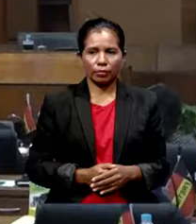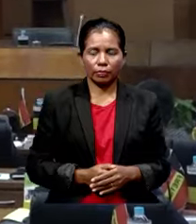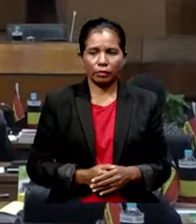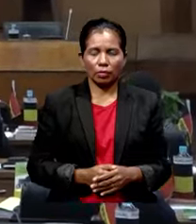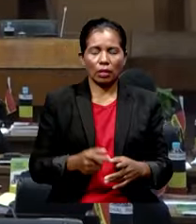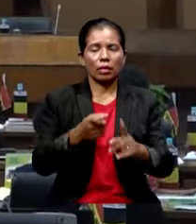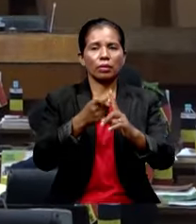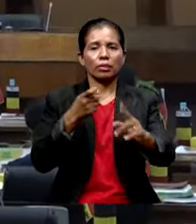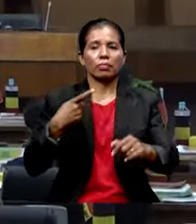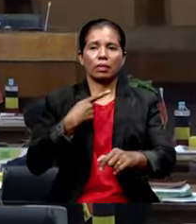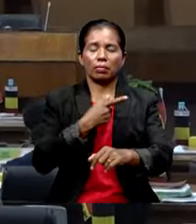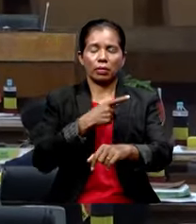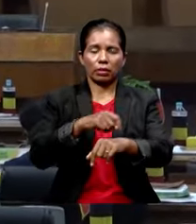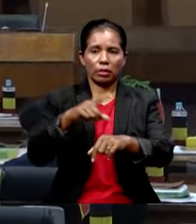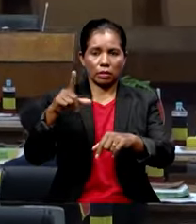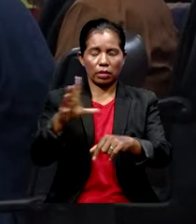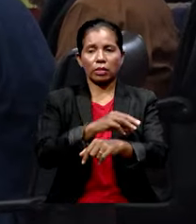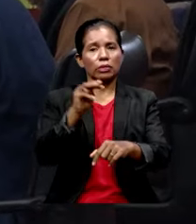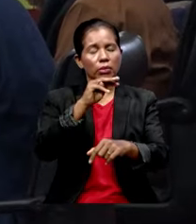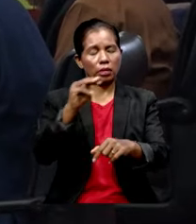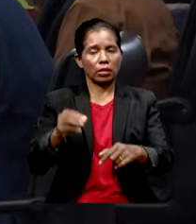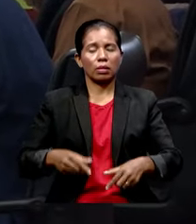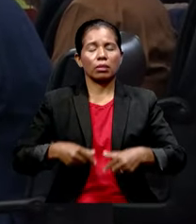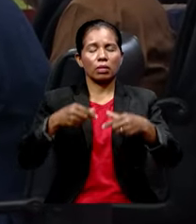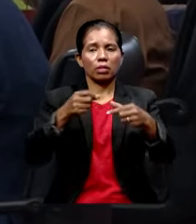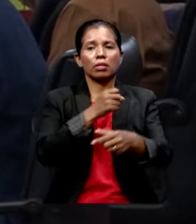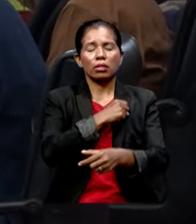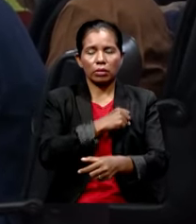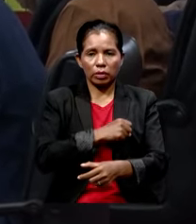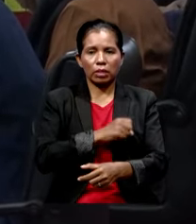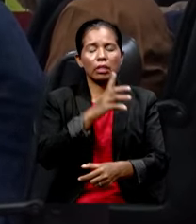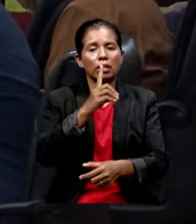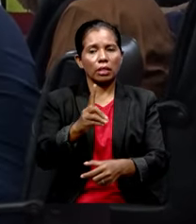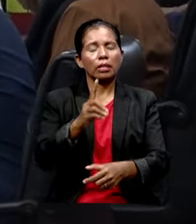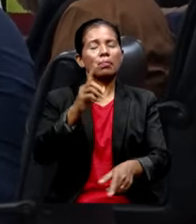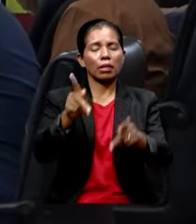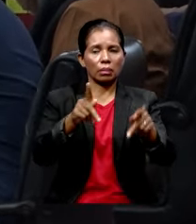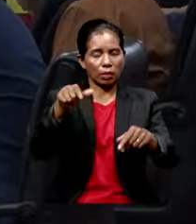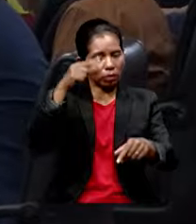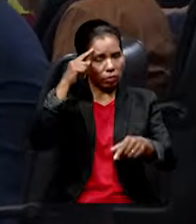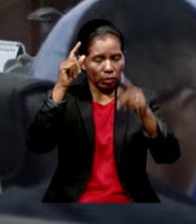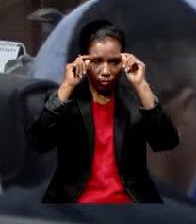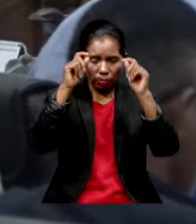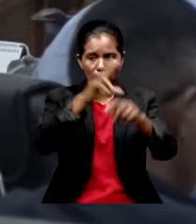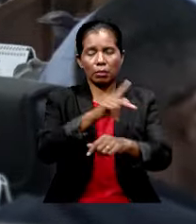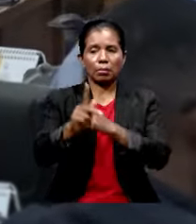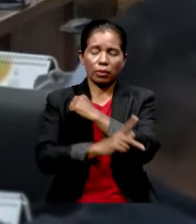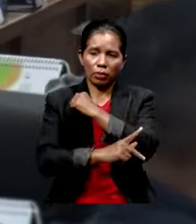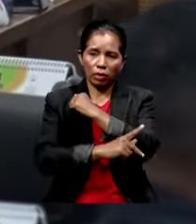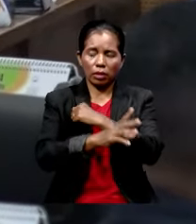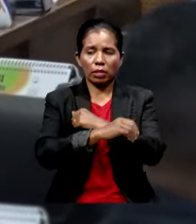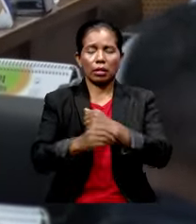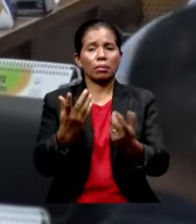Liusi plenária segunda né, Parlamento Nacional manifesta profunda solidariedade para o povo no governo Portugal, a foi incêndio florestal